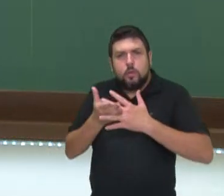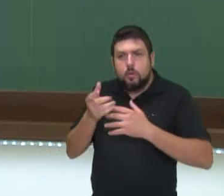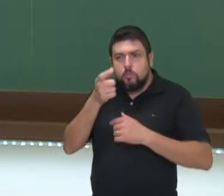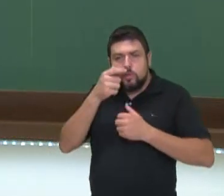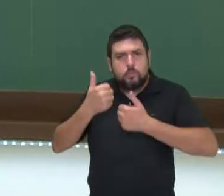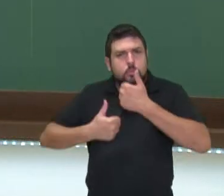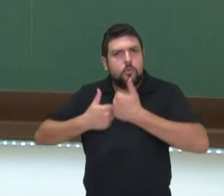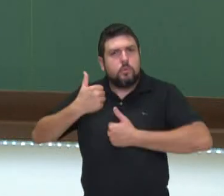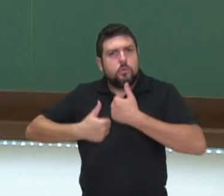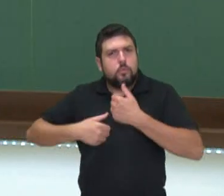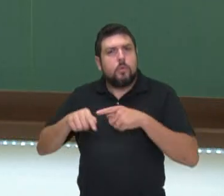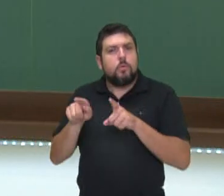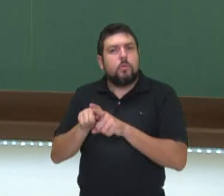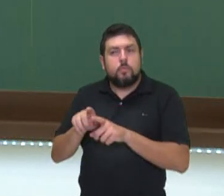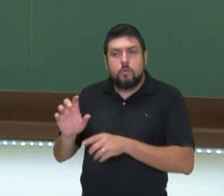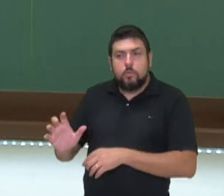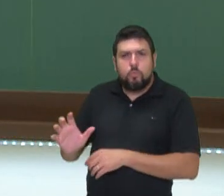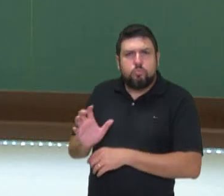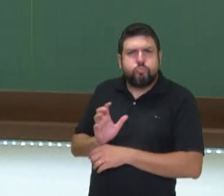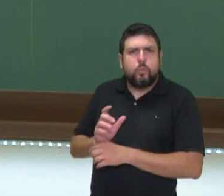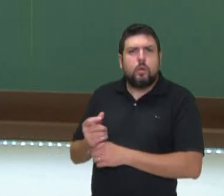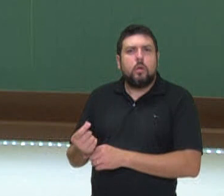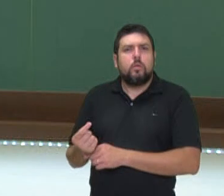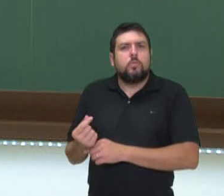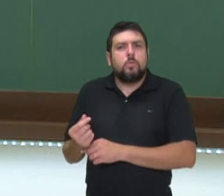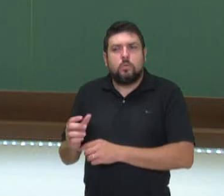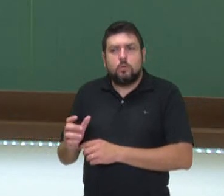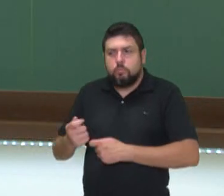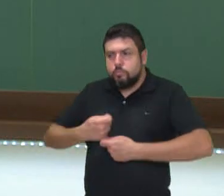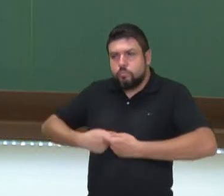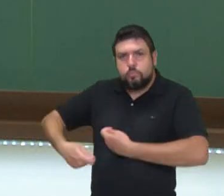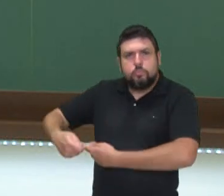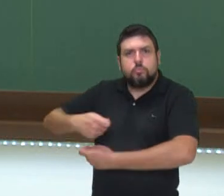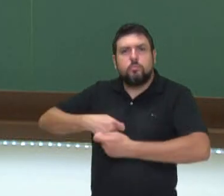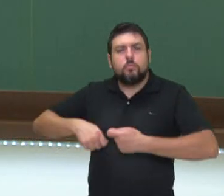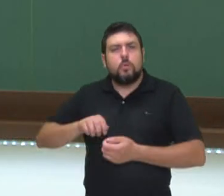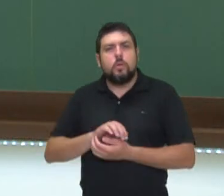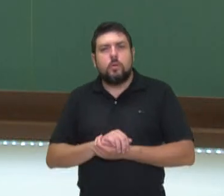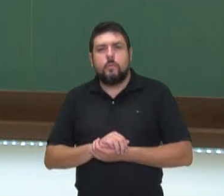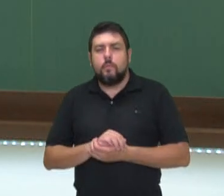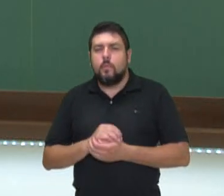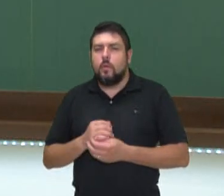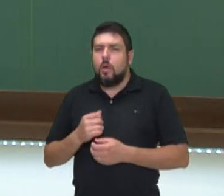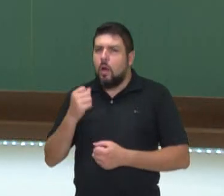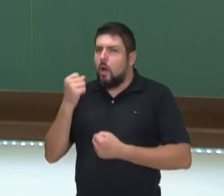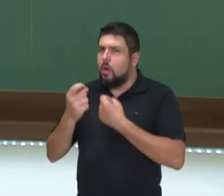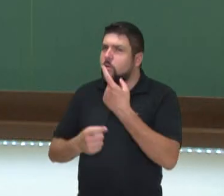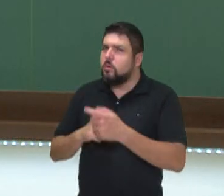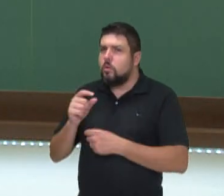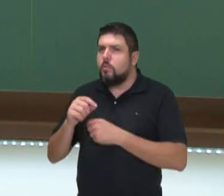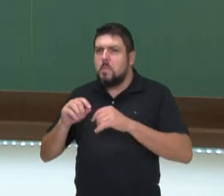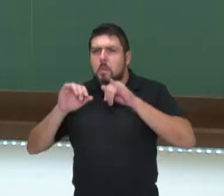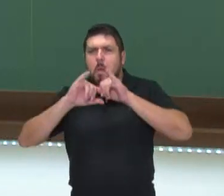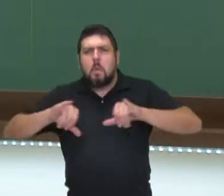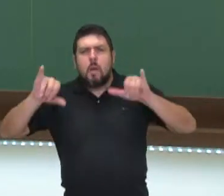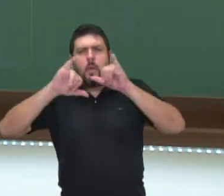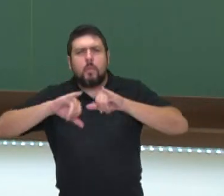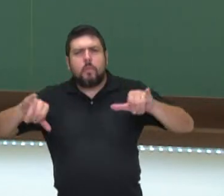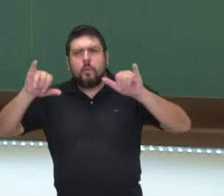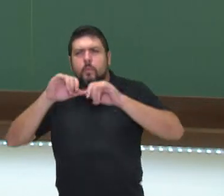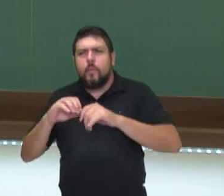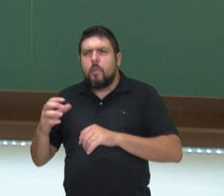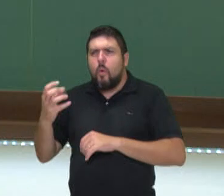muito lucrativo, né? Muito dinheiro envolvido nisso. Às vezes, eles ganham mais dinheiro fazendo propaganda do